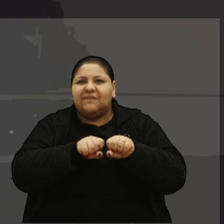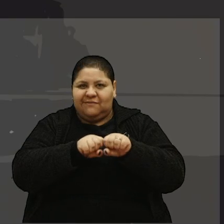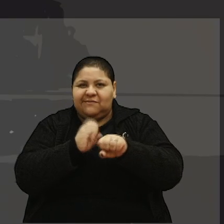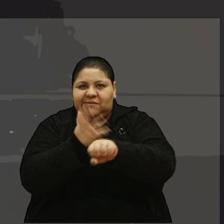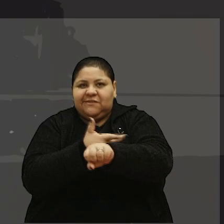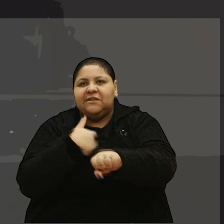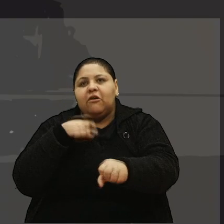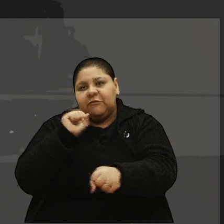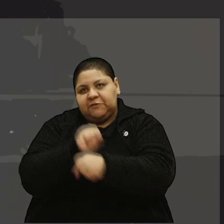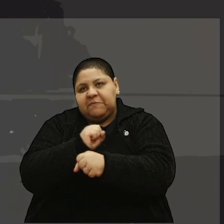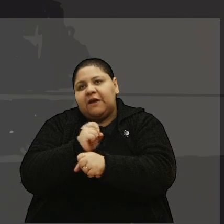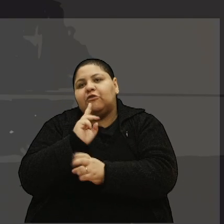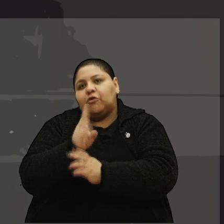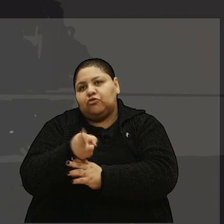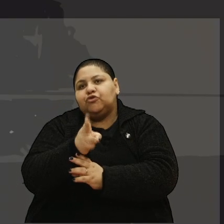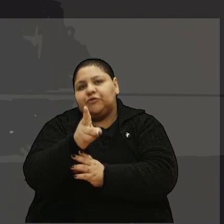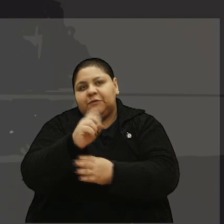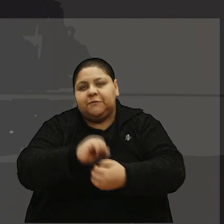continue, né.